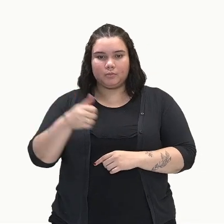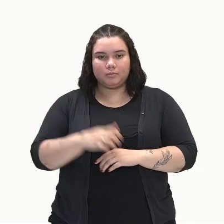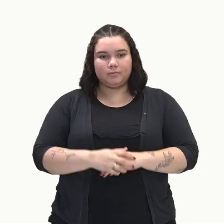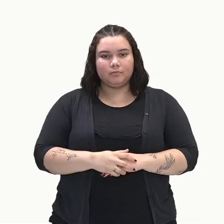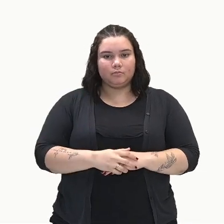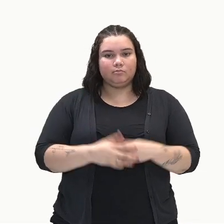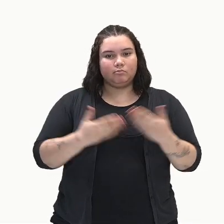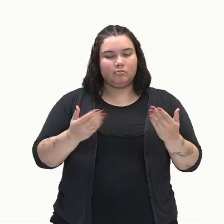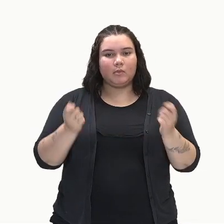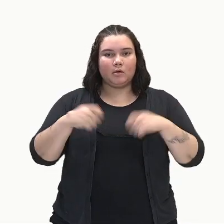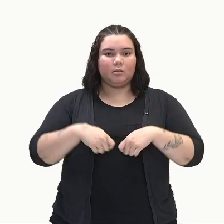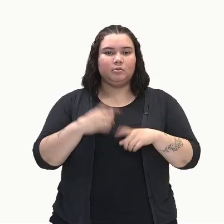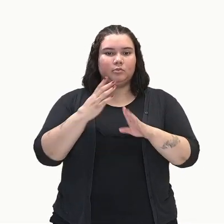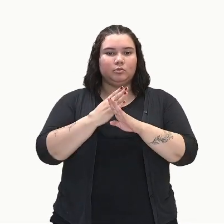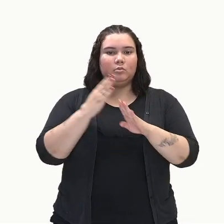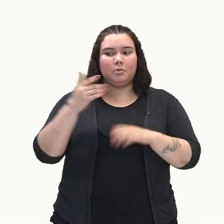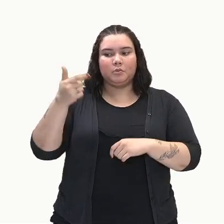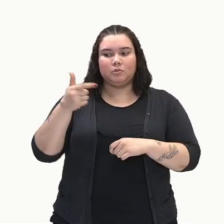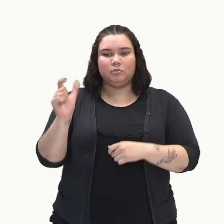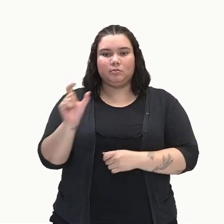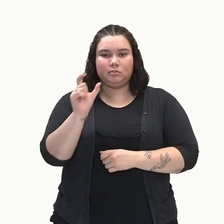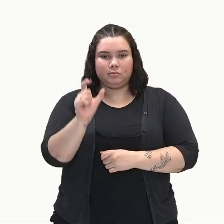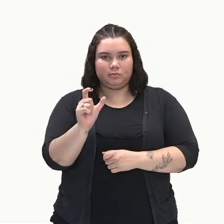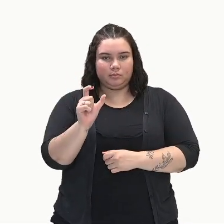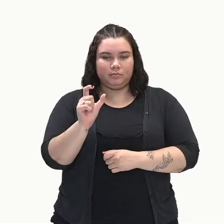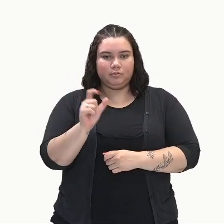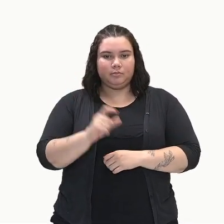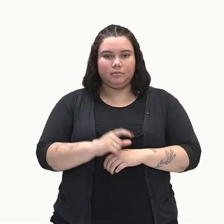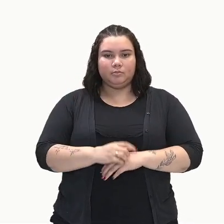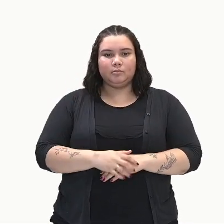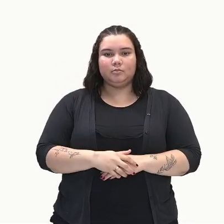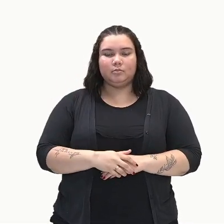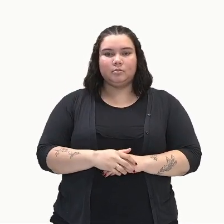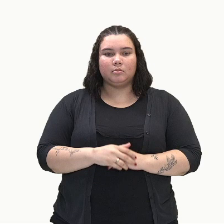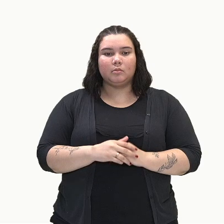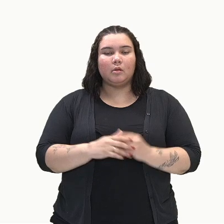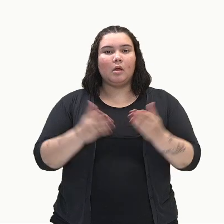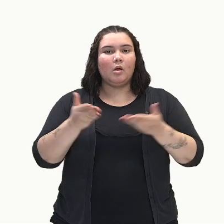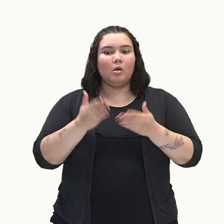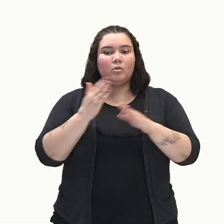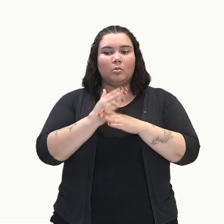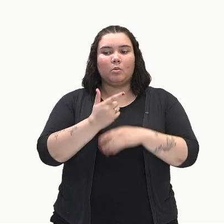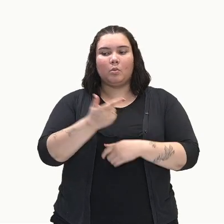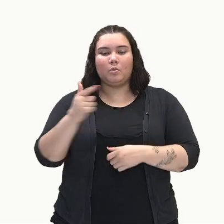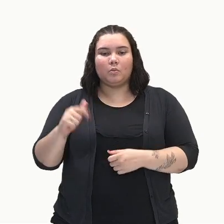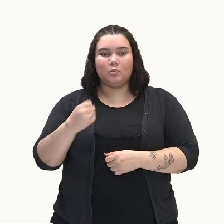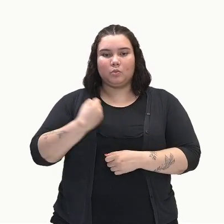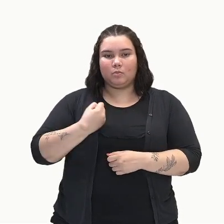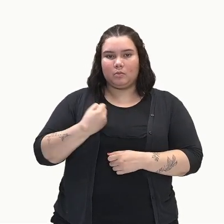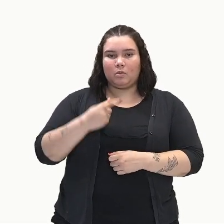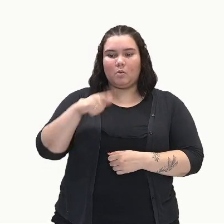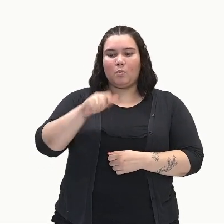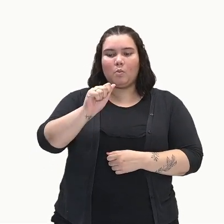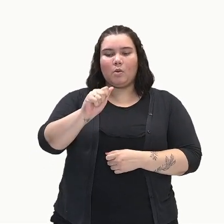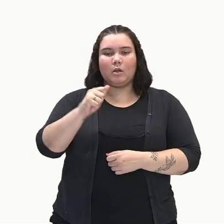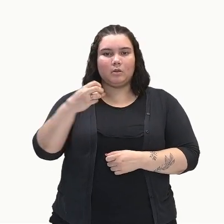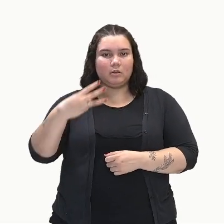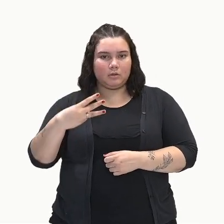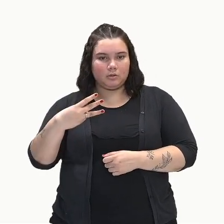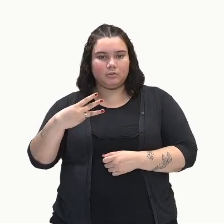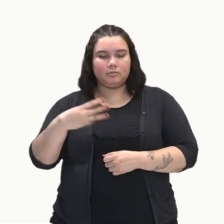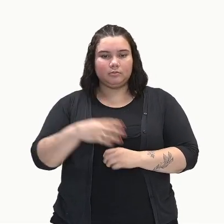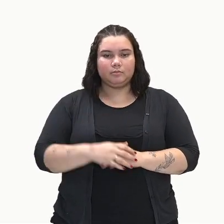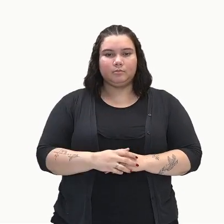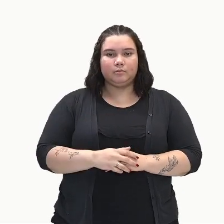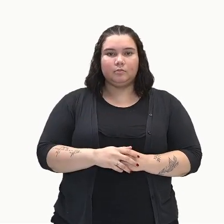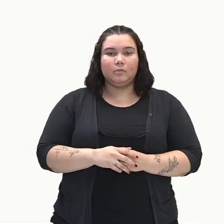Consegui encontrar o segundo termo da minha sequência. Agora eu quero encontrar o próximo termo, ou seja, o A3. Para eu